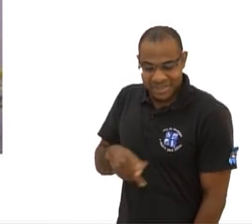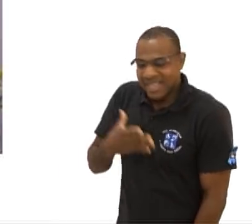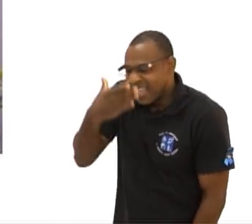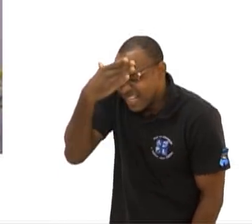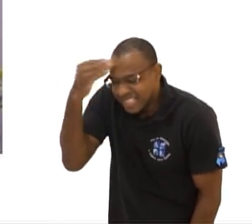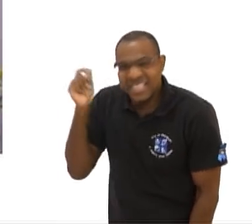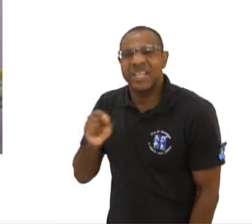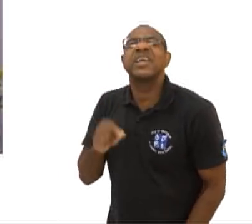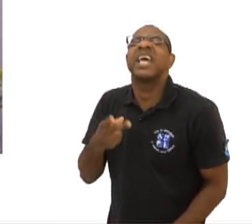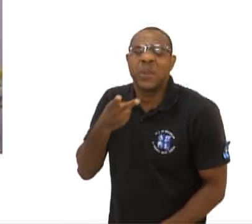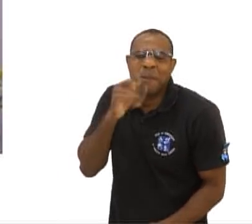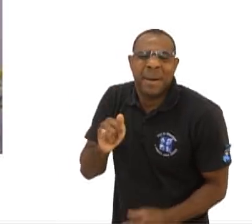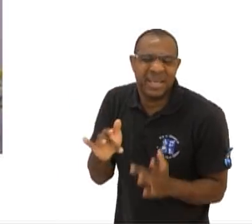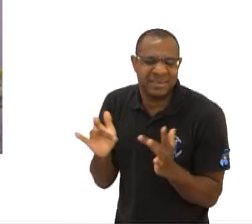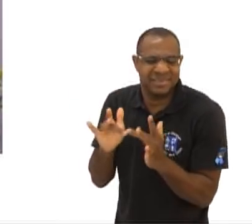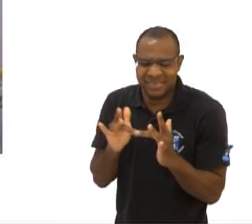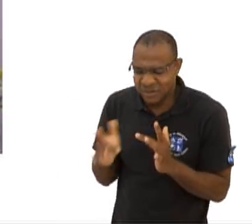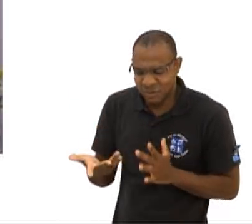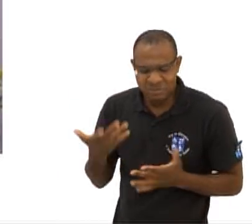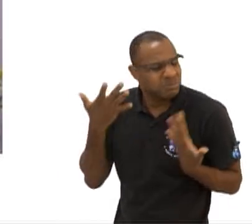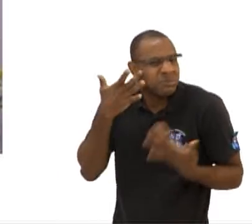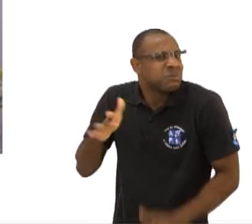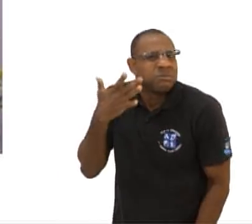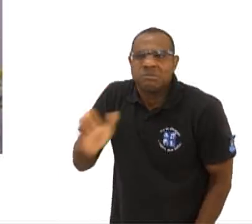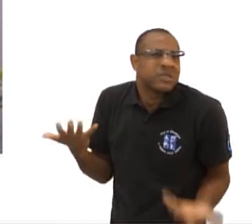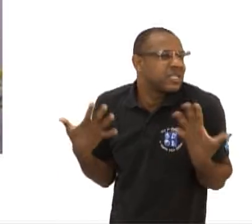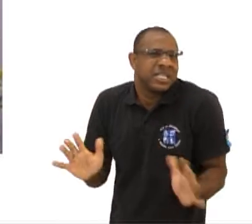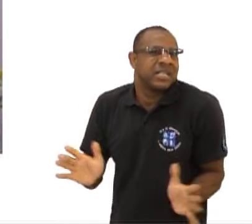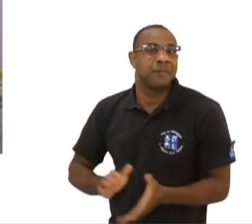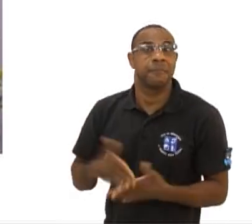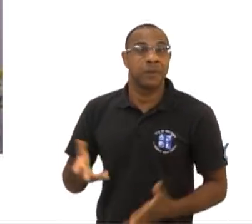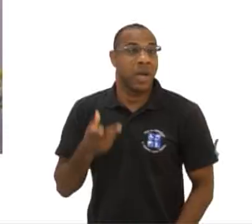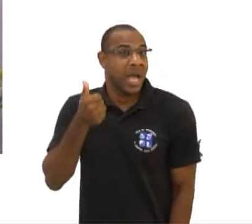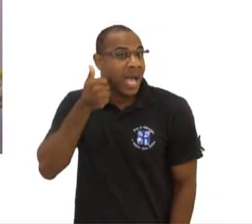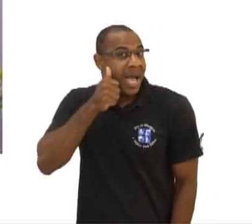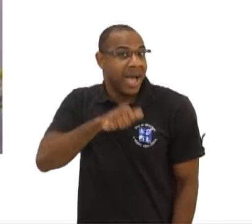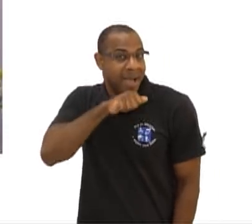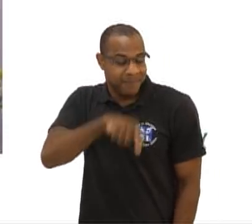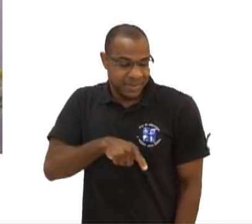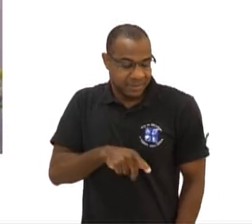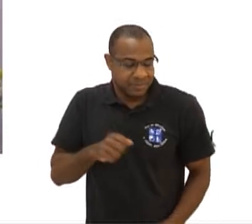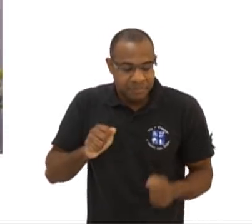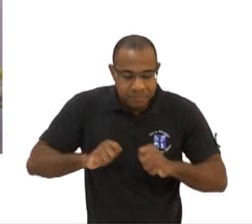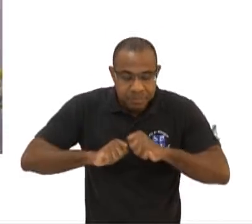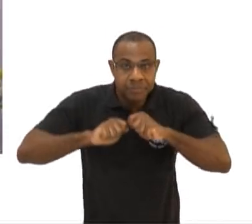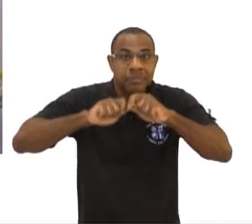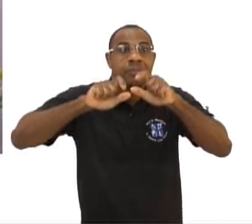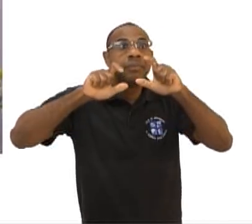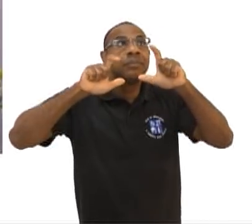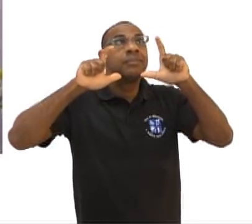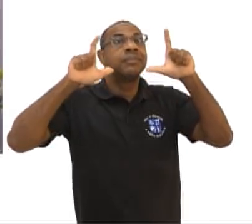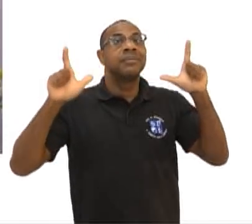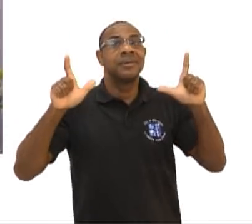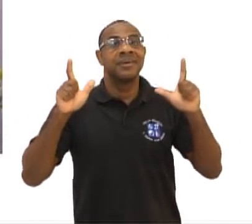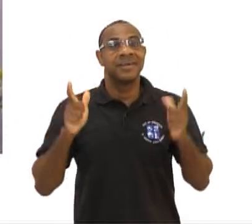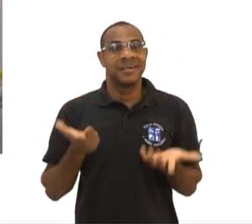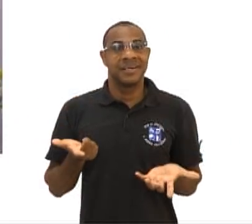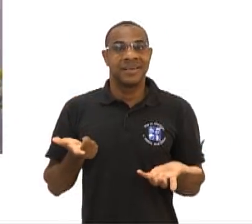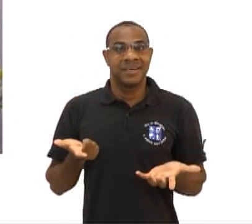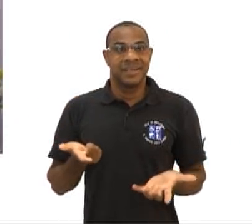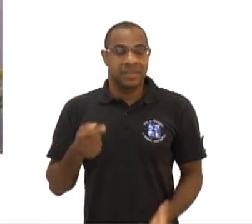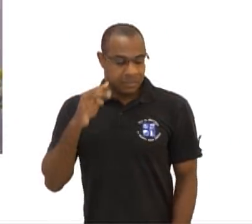não saberem quem era o pai dela. Um dia, quando a mãe dela acordou, descobriu que a adorável Mani estava